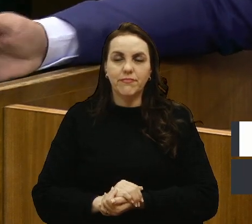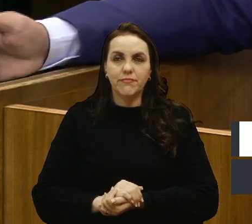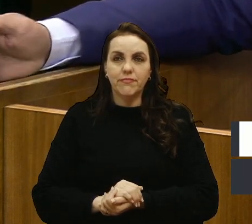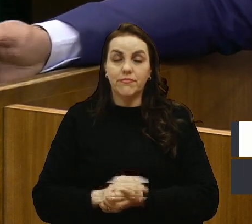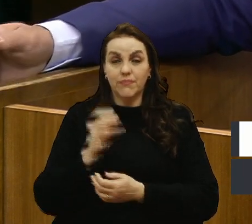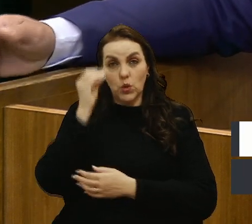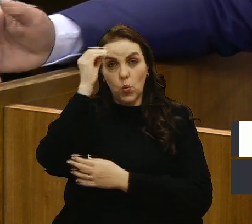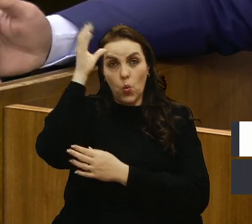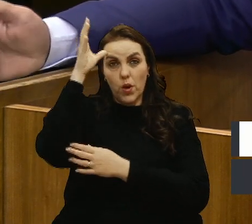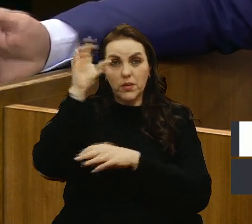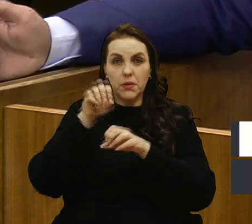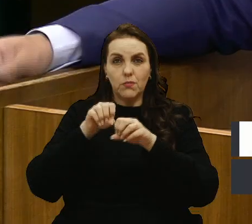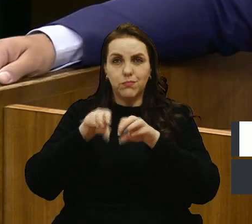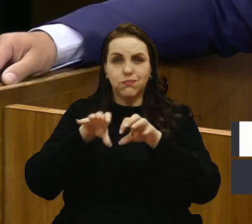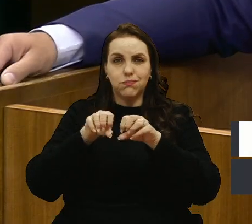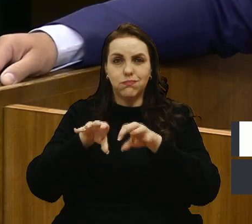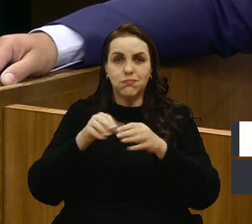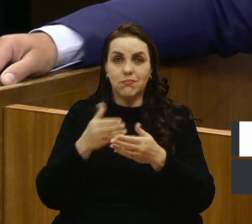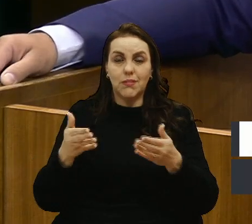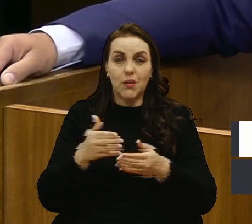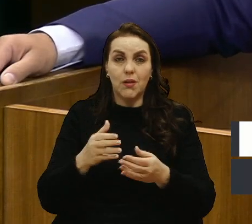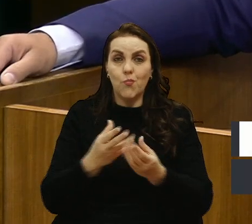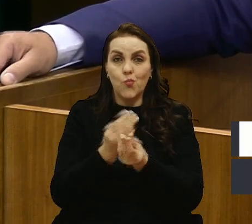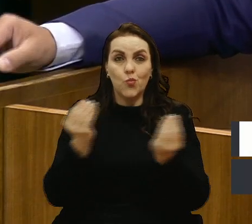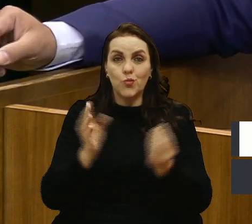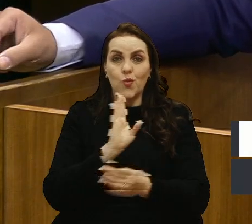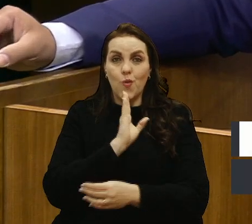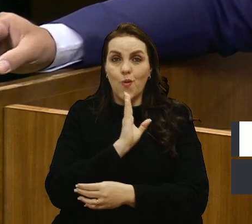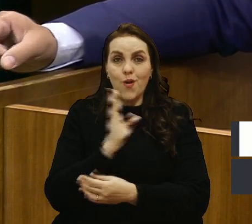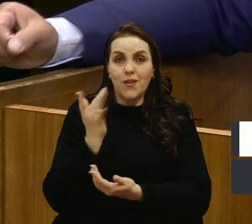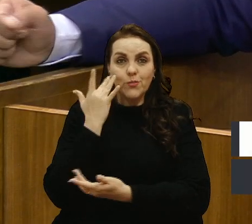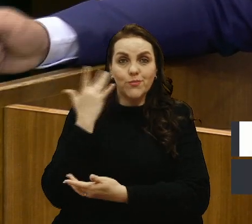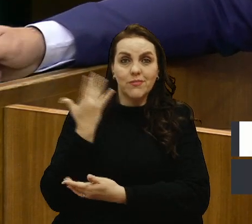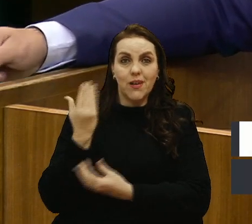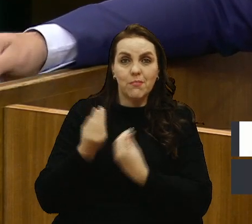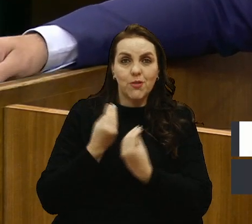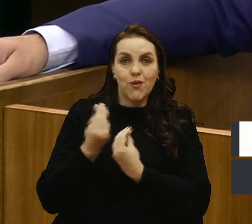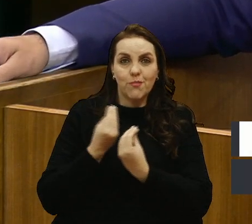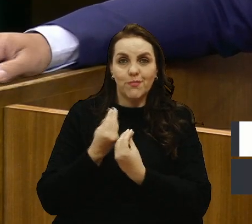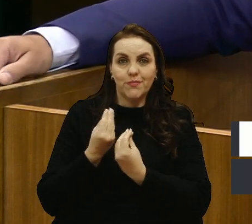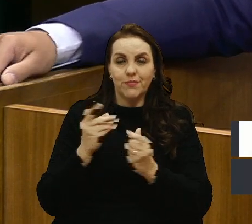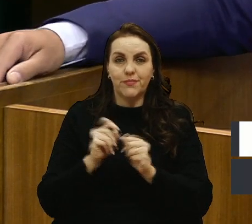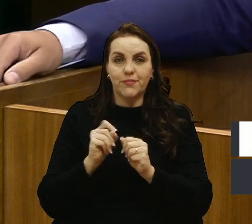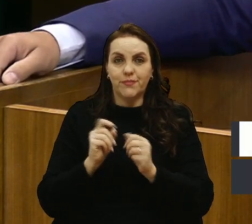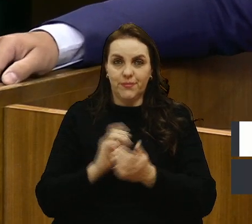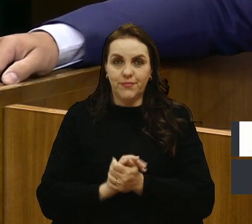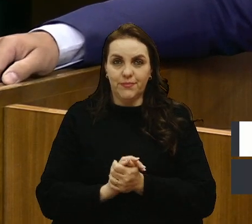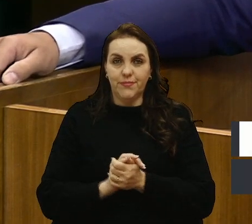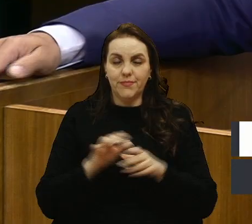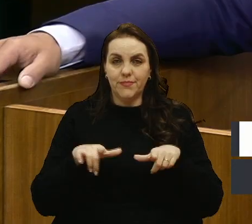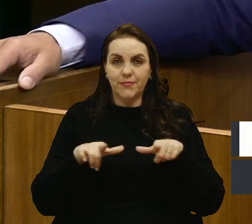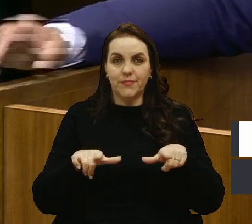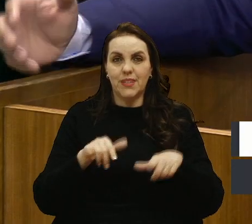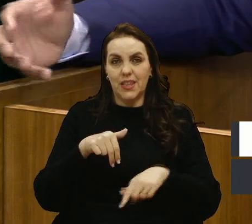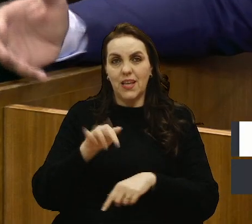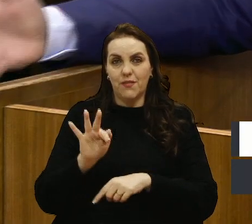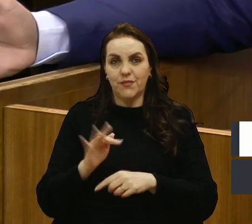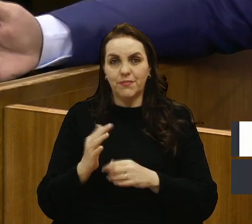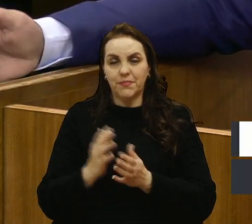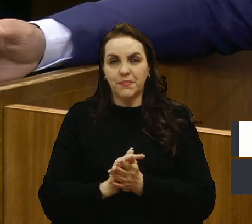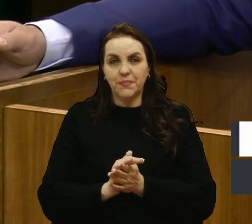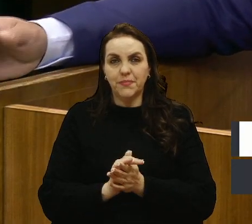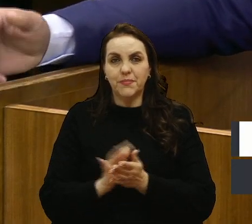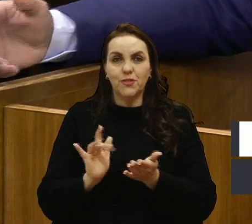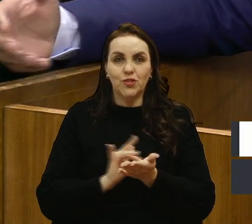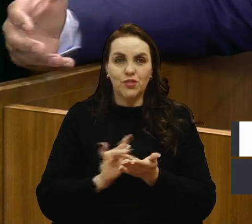agricultores porque muitos não conhecem, vereadora Sandra, como fazer a nota fiscal eletrônica. É um processo